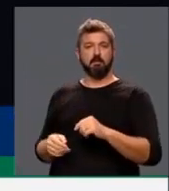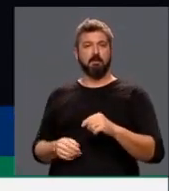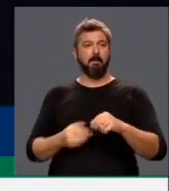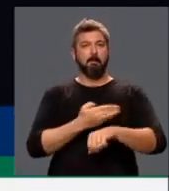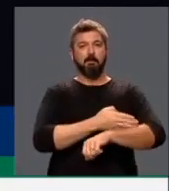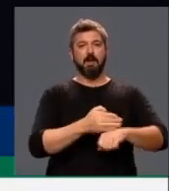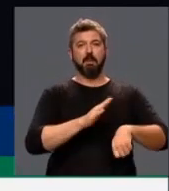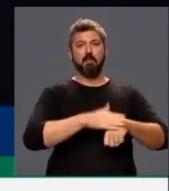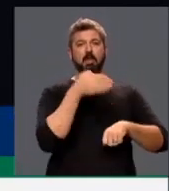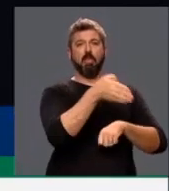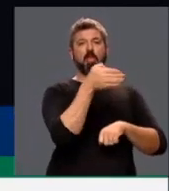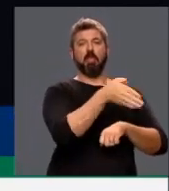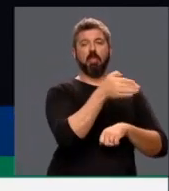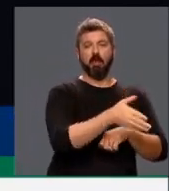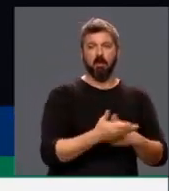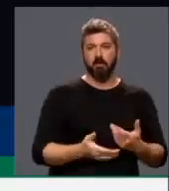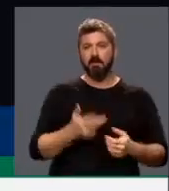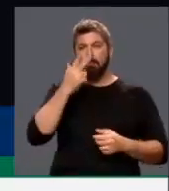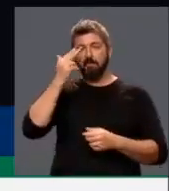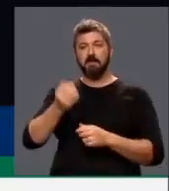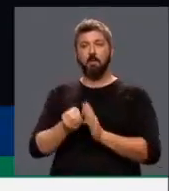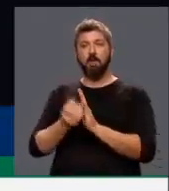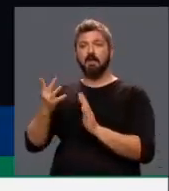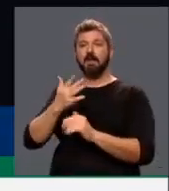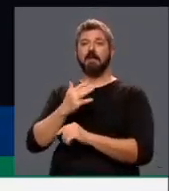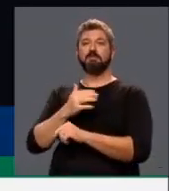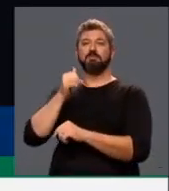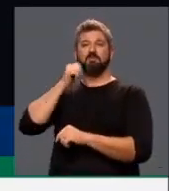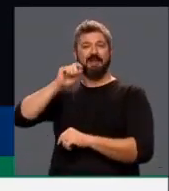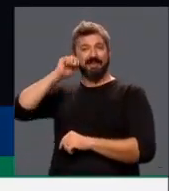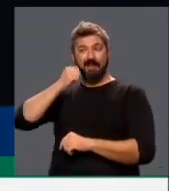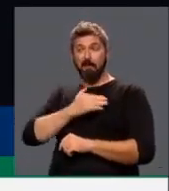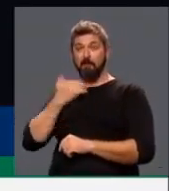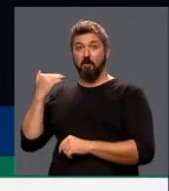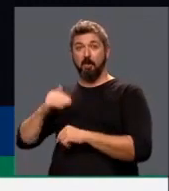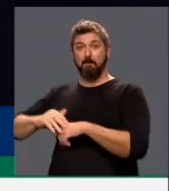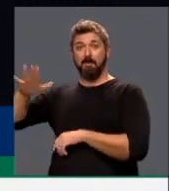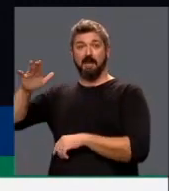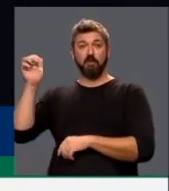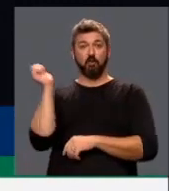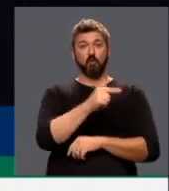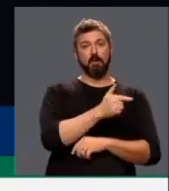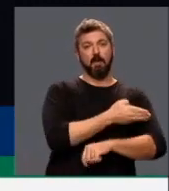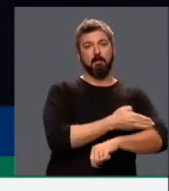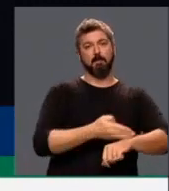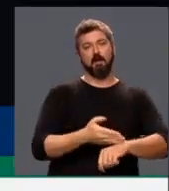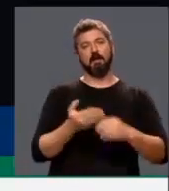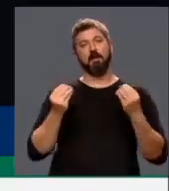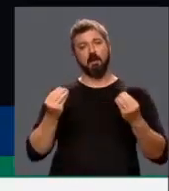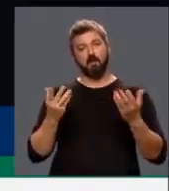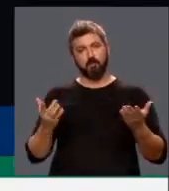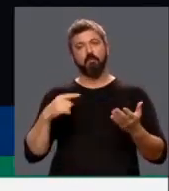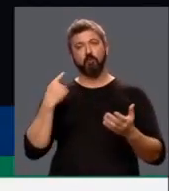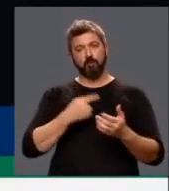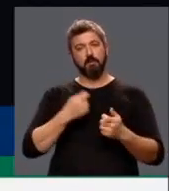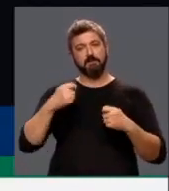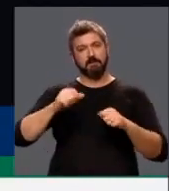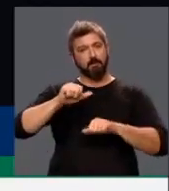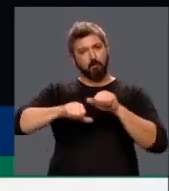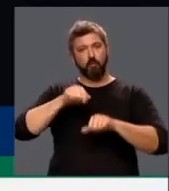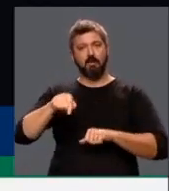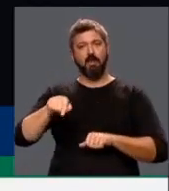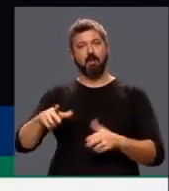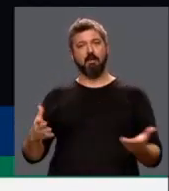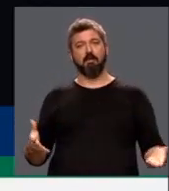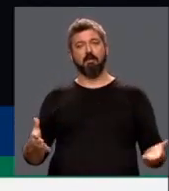ainda é muito grande e muito desproporcional entre as mulheres negras e as mulheres brancas. E a gente precisa combater. Mas, para a gente